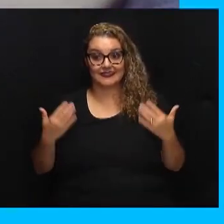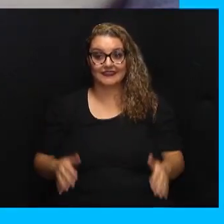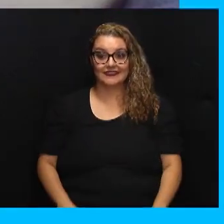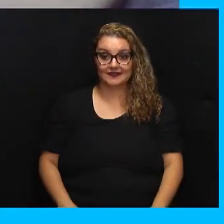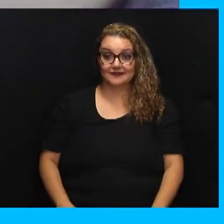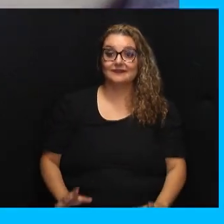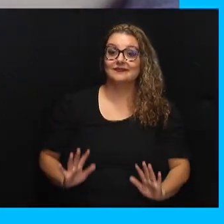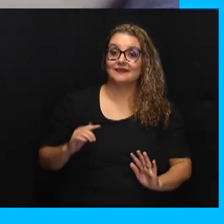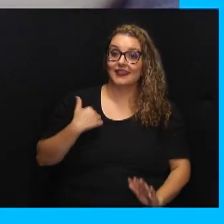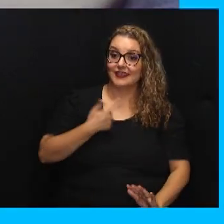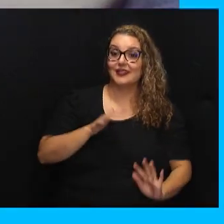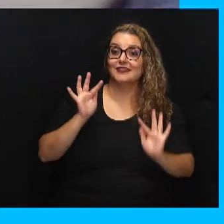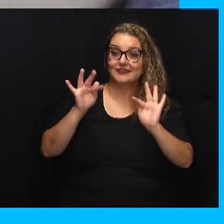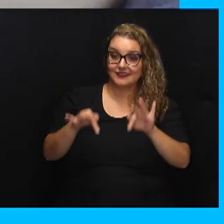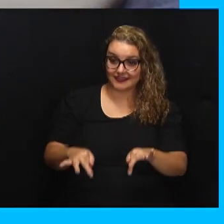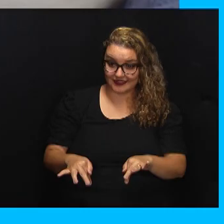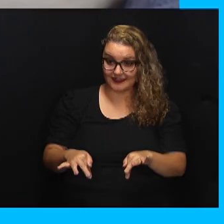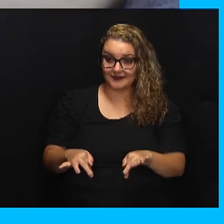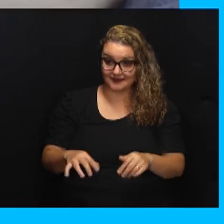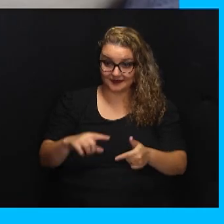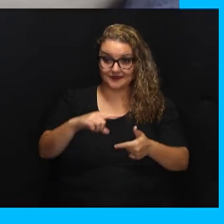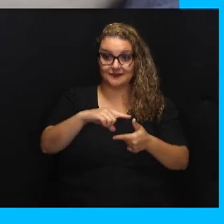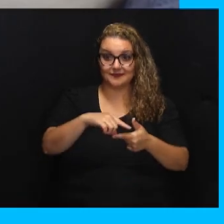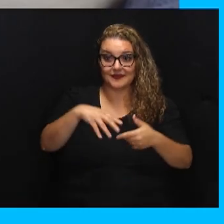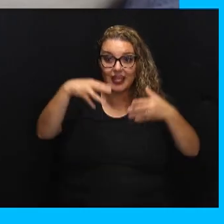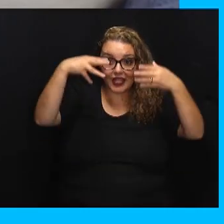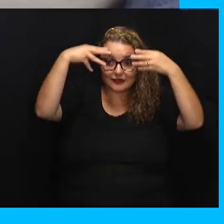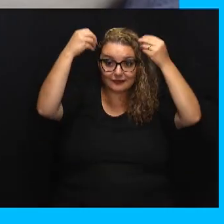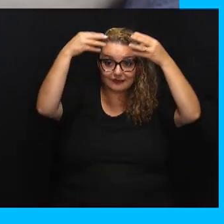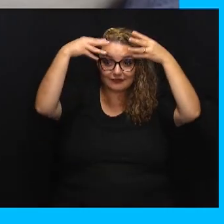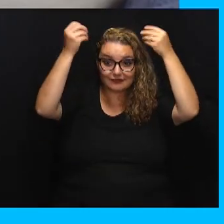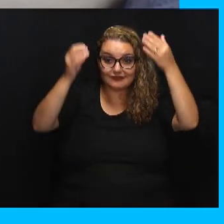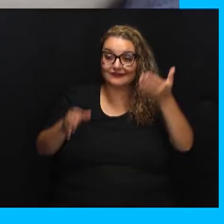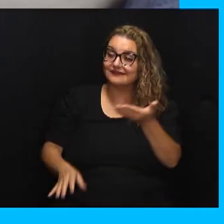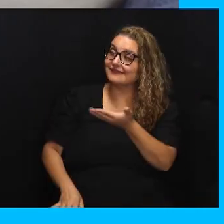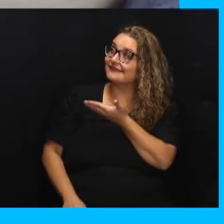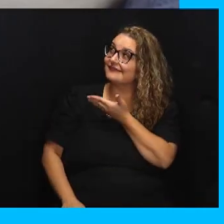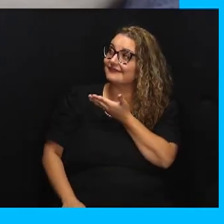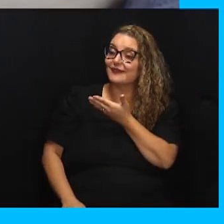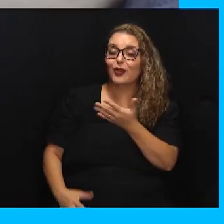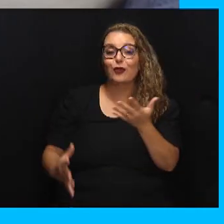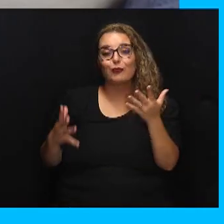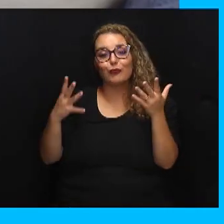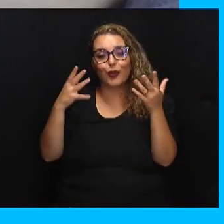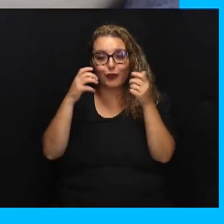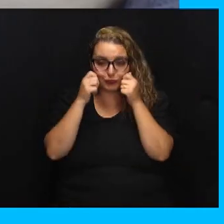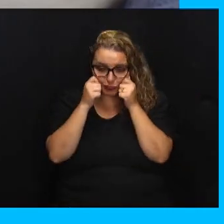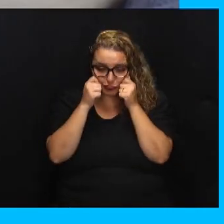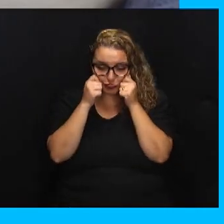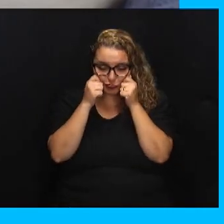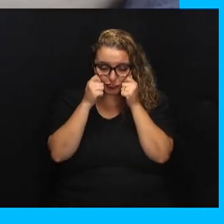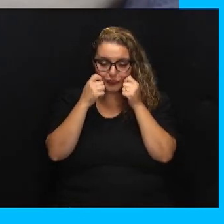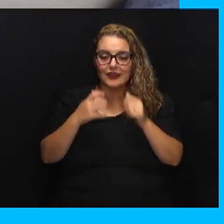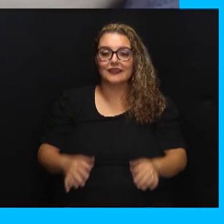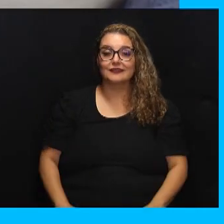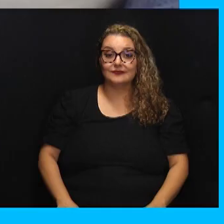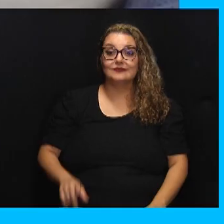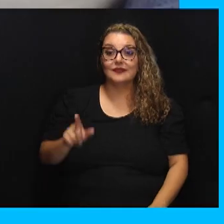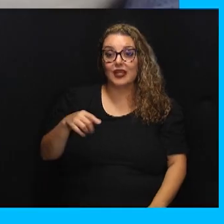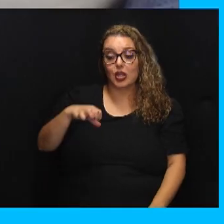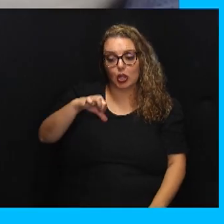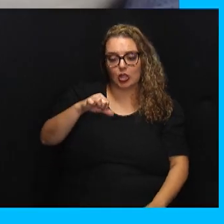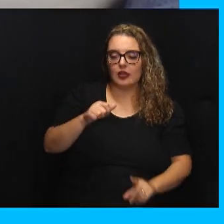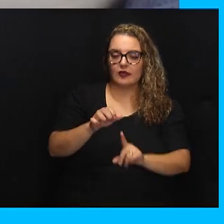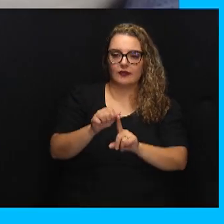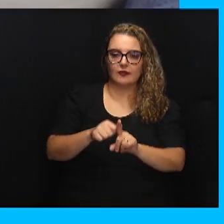gente encerra o quadro de hoje com o Cabelinho. Olha só como ele é fofo. É um gatinho de apenas 9